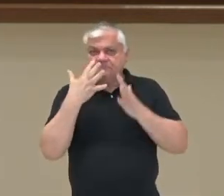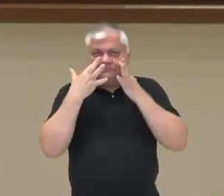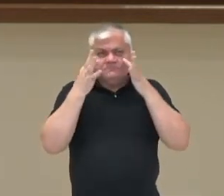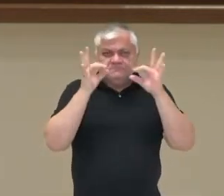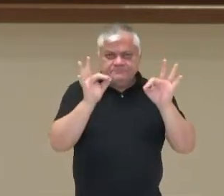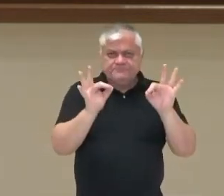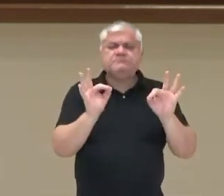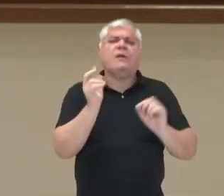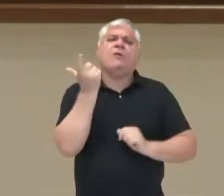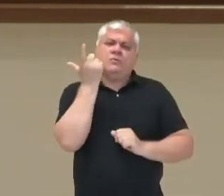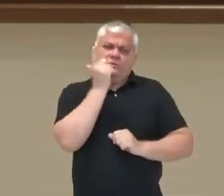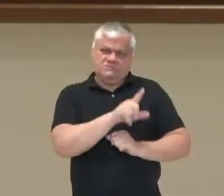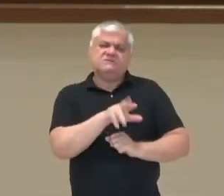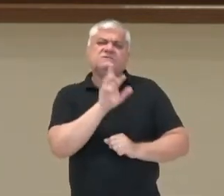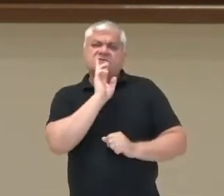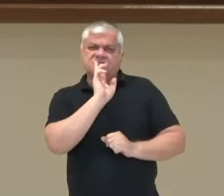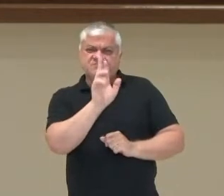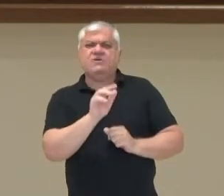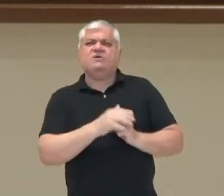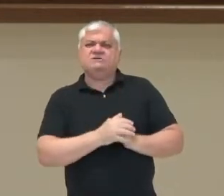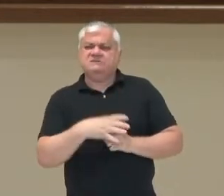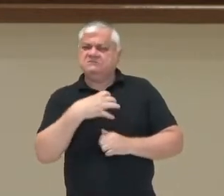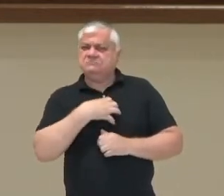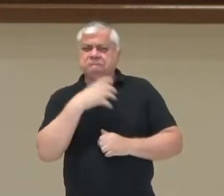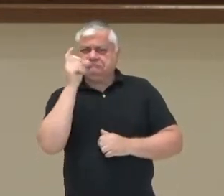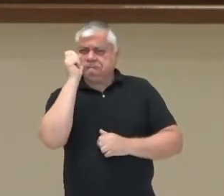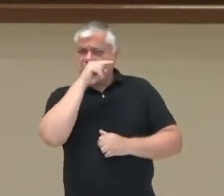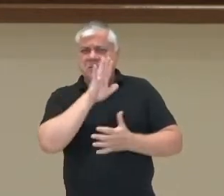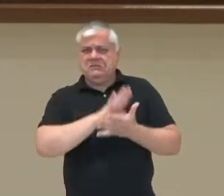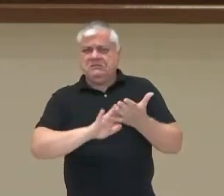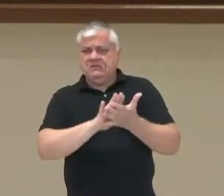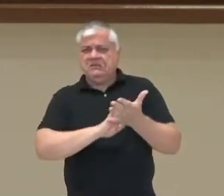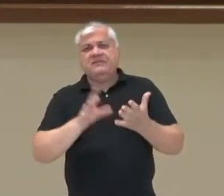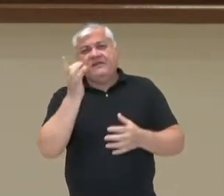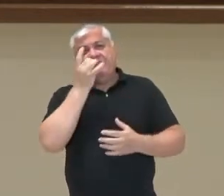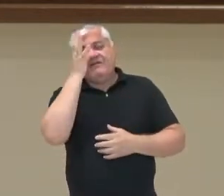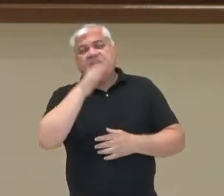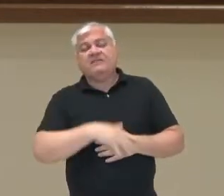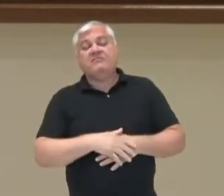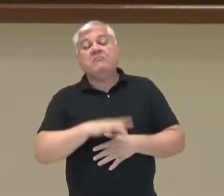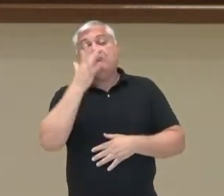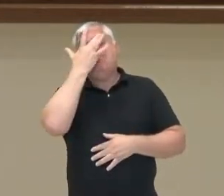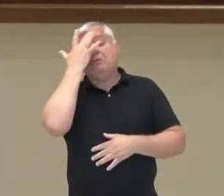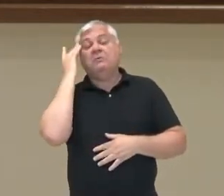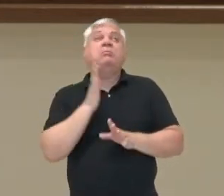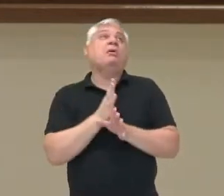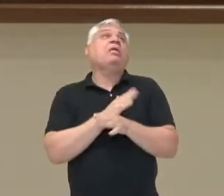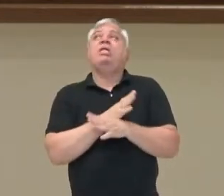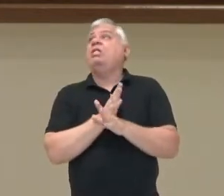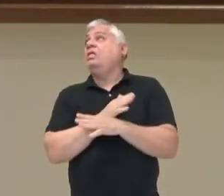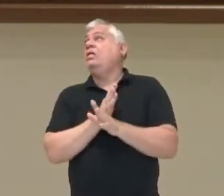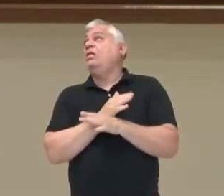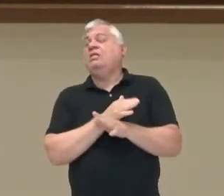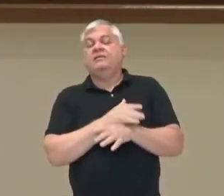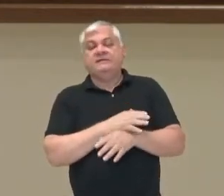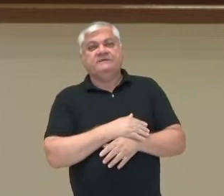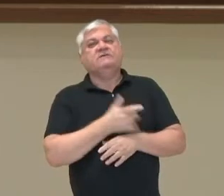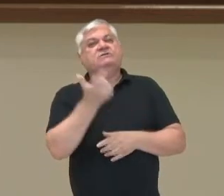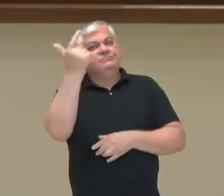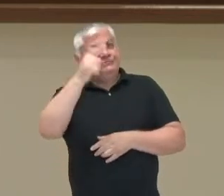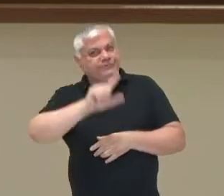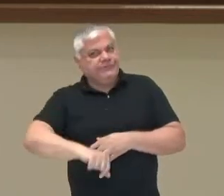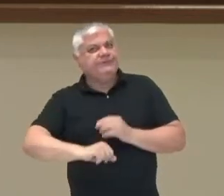atenção, com certeza você não achou difícil. Mas para quem não prestou muita atenção, então vamos fazer